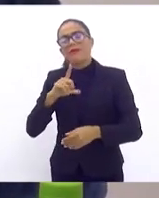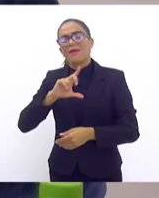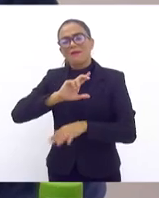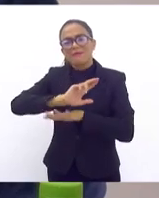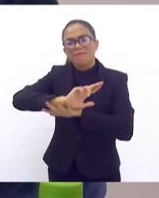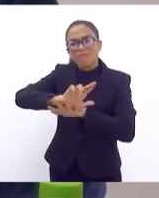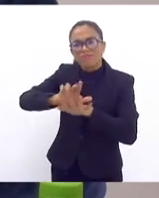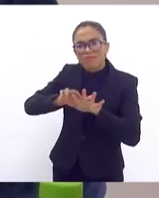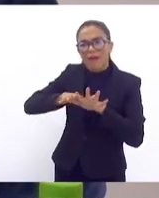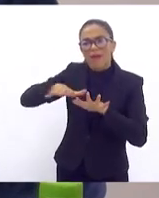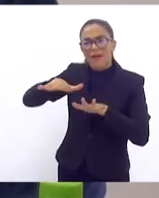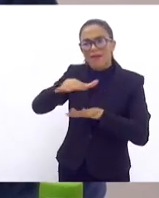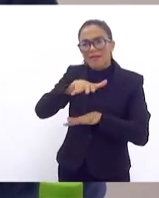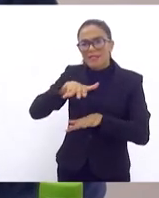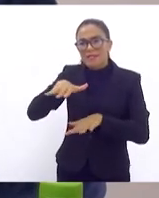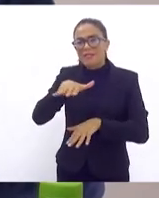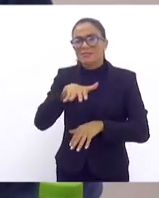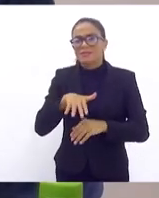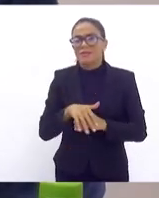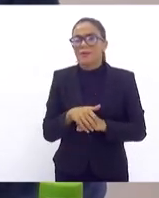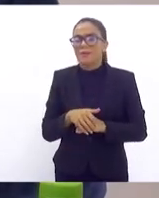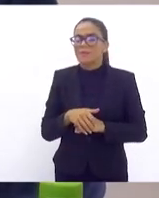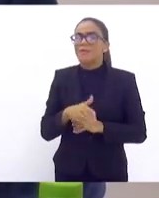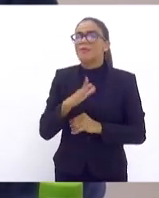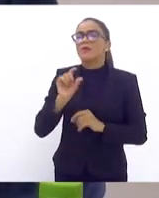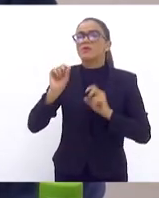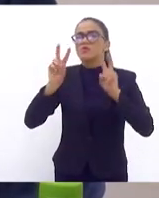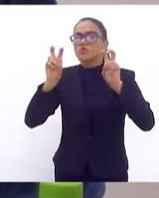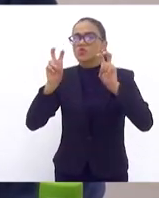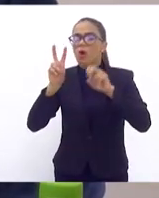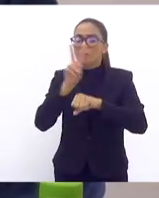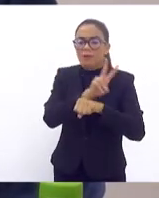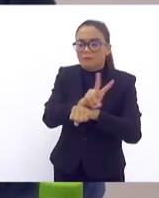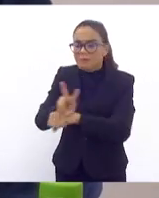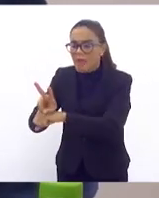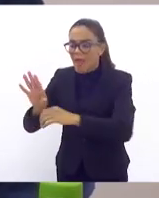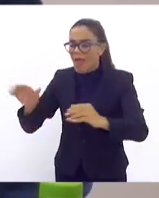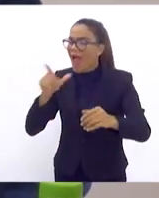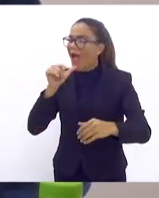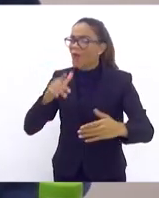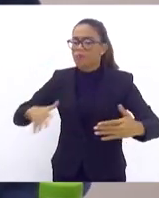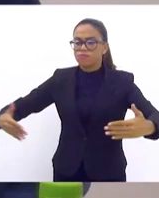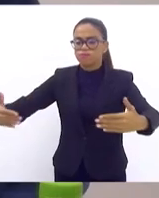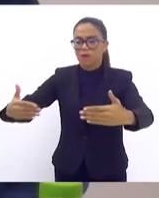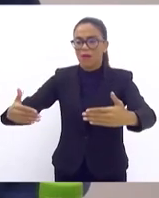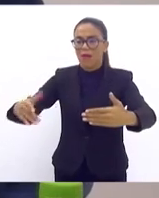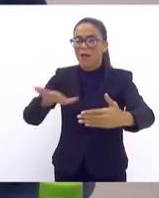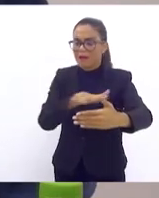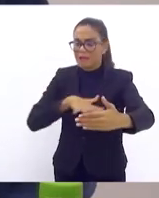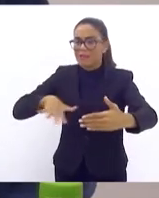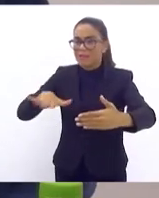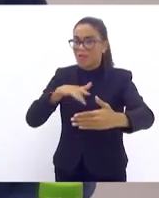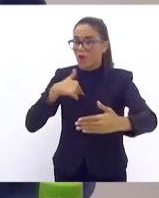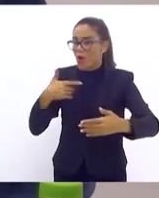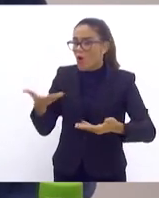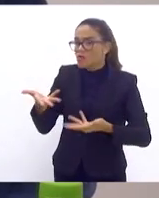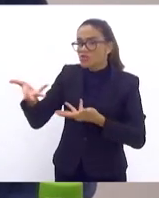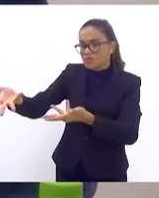questão da governança ambiental da Baía de Guanabara, que hoje não tem sido respeitada no meu gabinete, quando